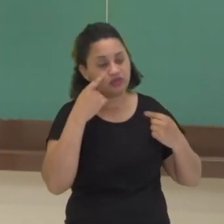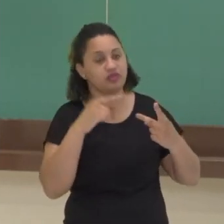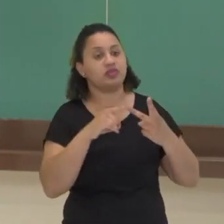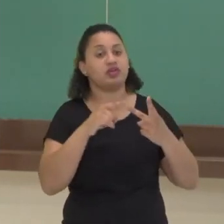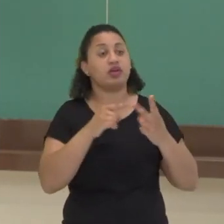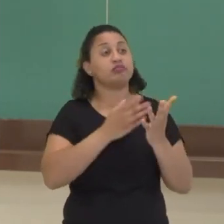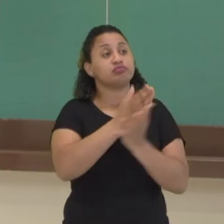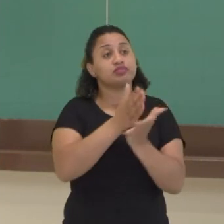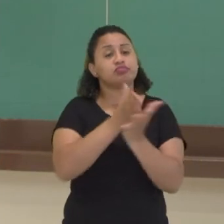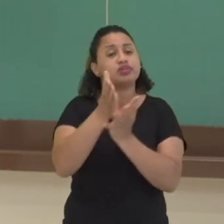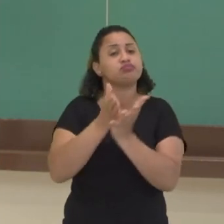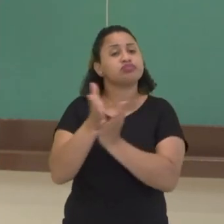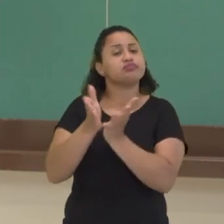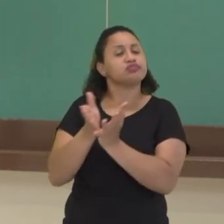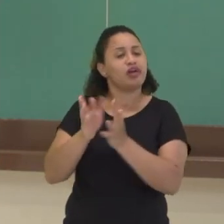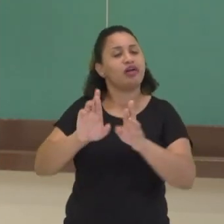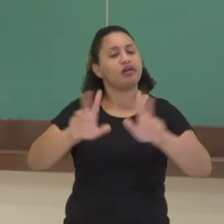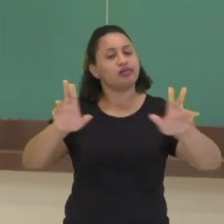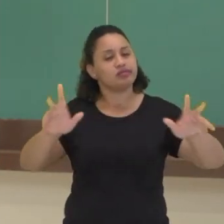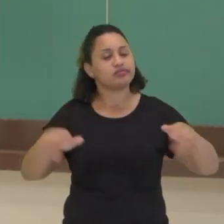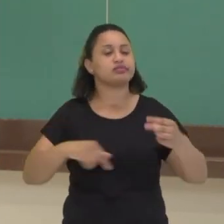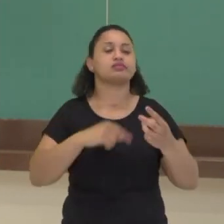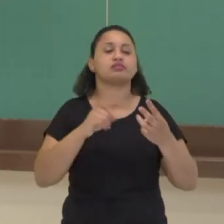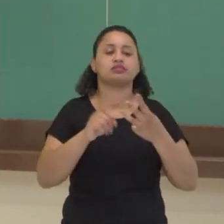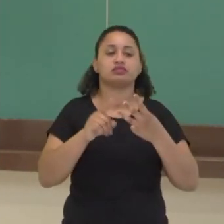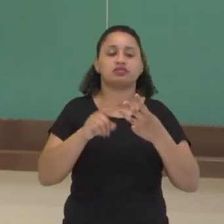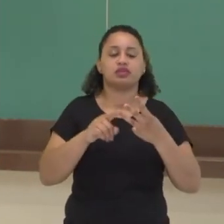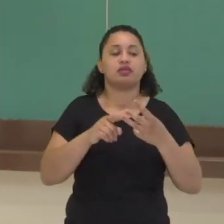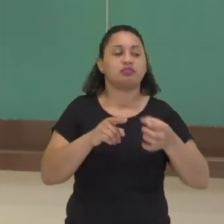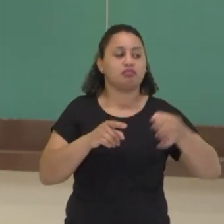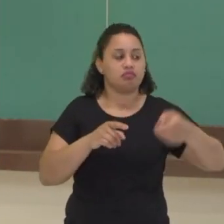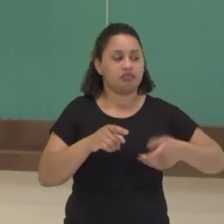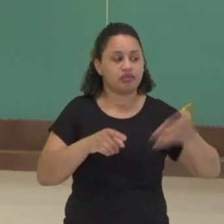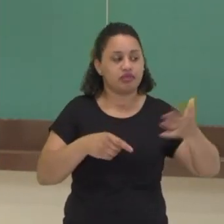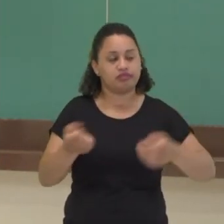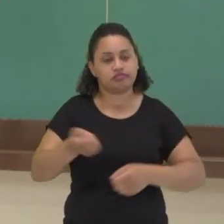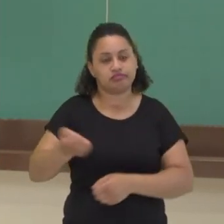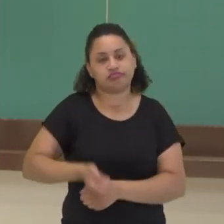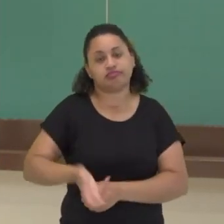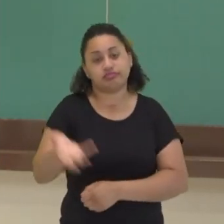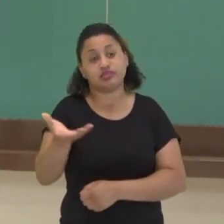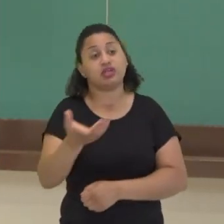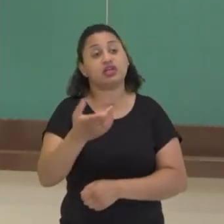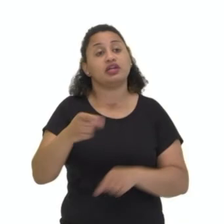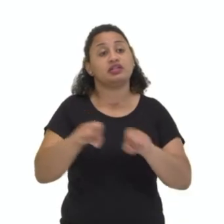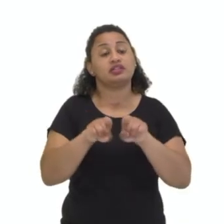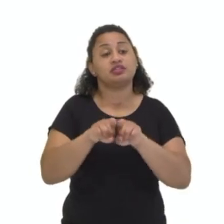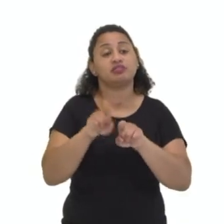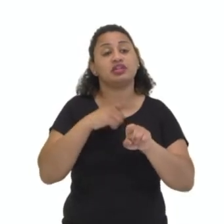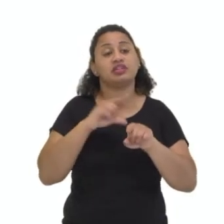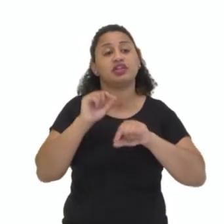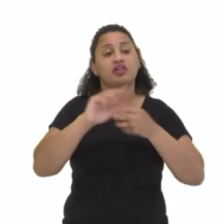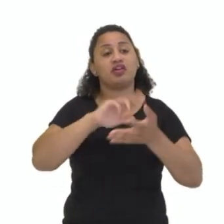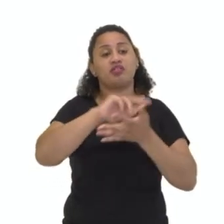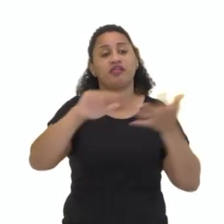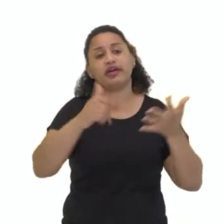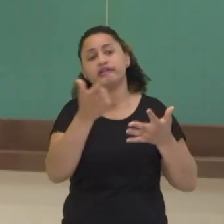cara e para a coroa, 12 possibilidades. Nós faremos muitos exercícios